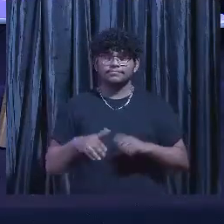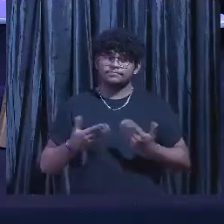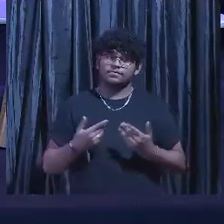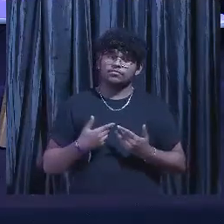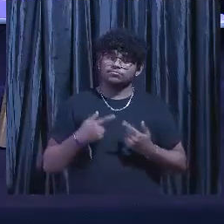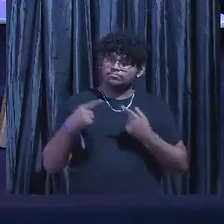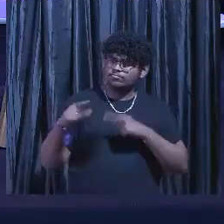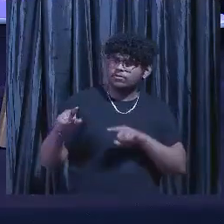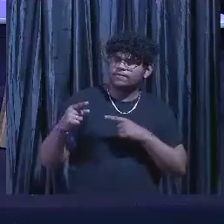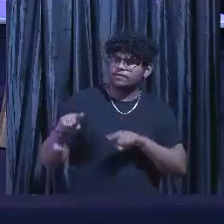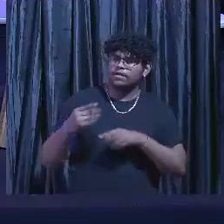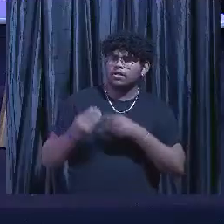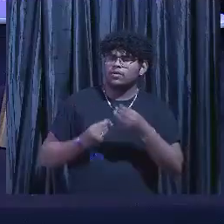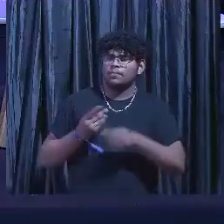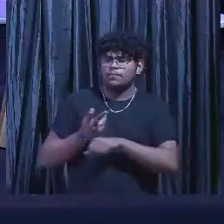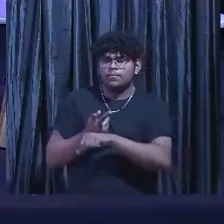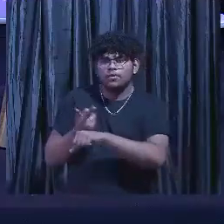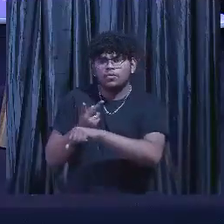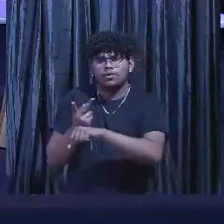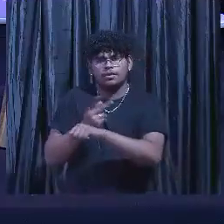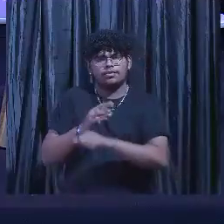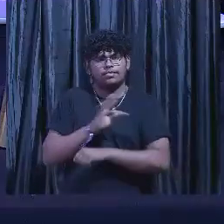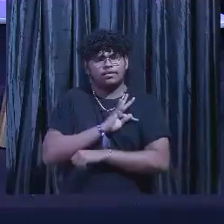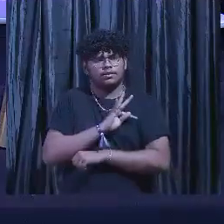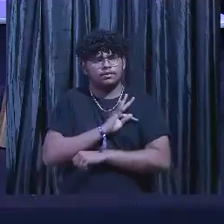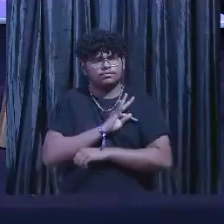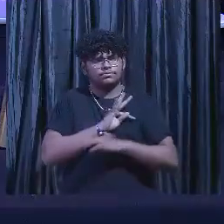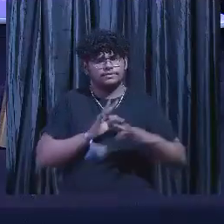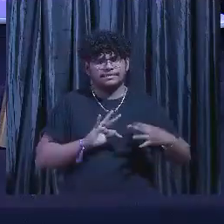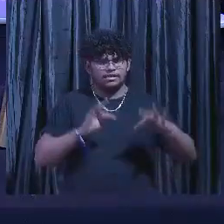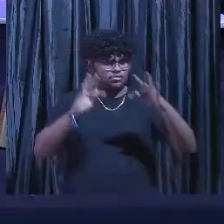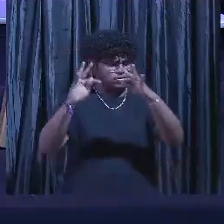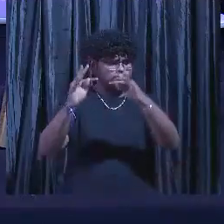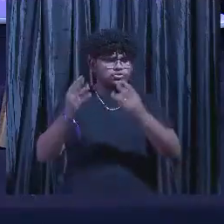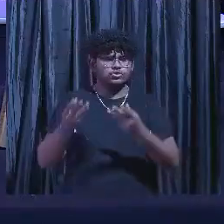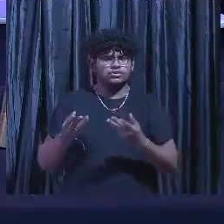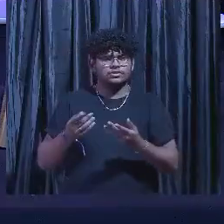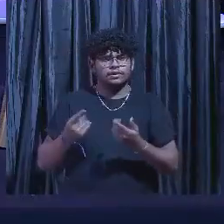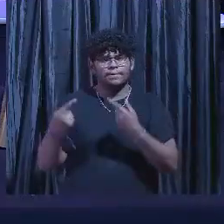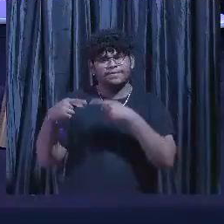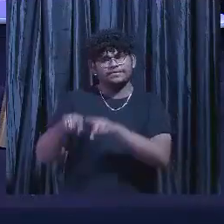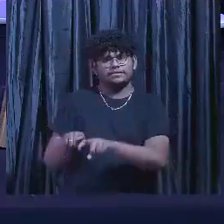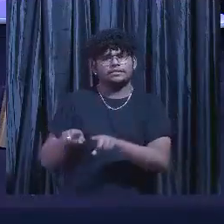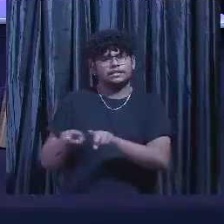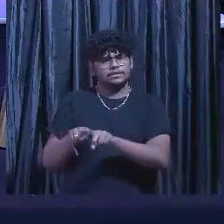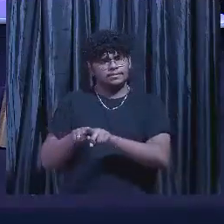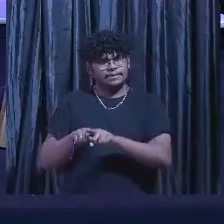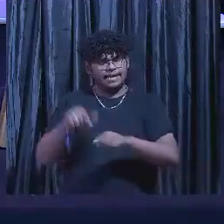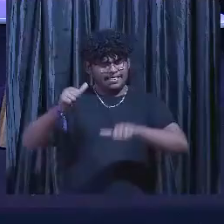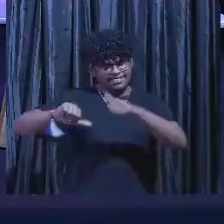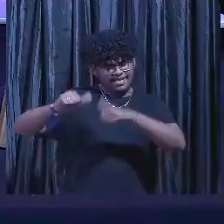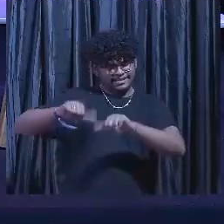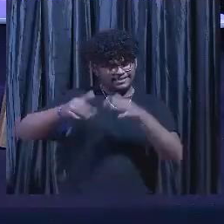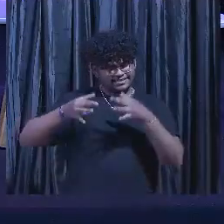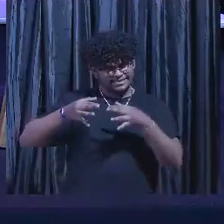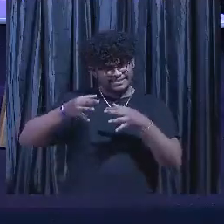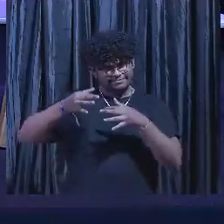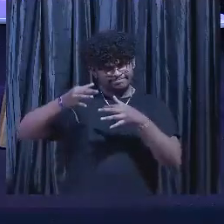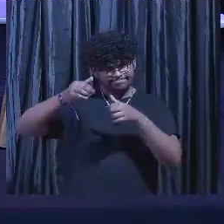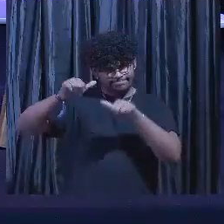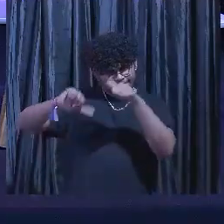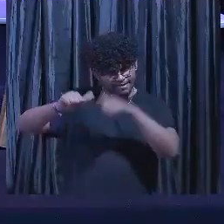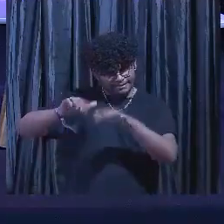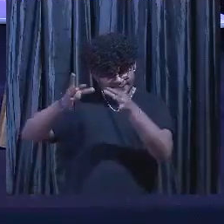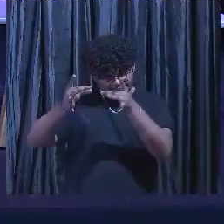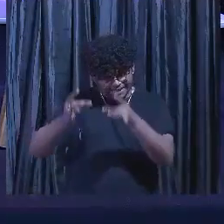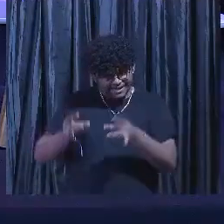buscar novas tecnologias, buscar parcerias, analisar esses dados de uma forma um pouco mais crítica, que ele sirva para você pensar a sua